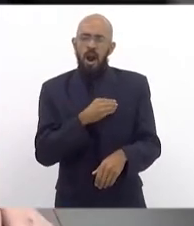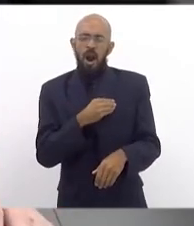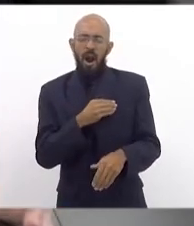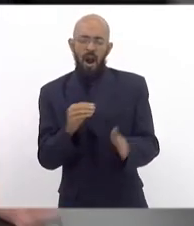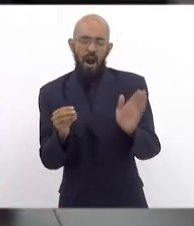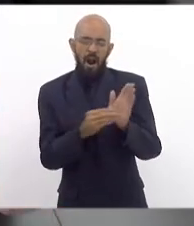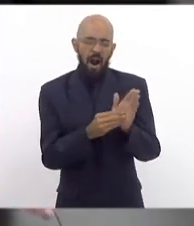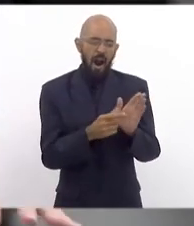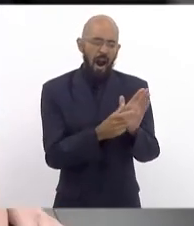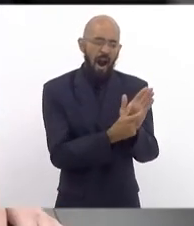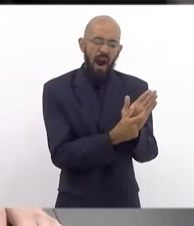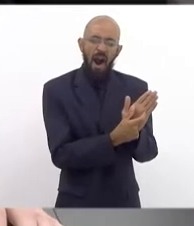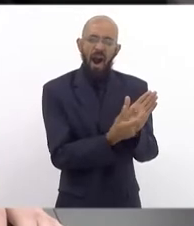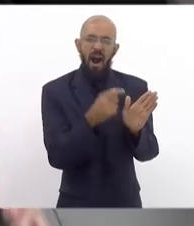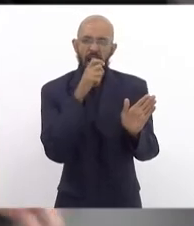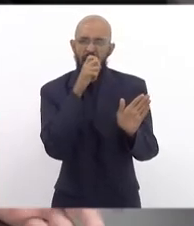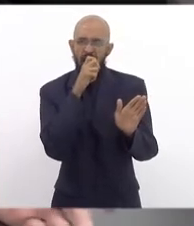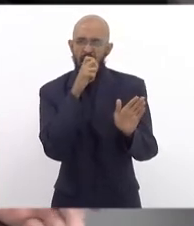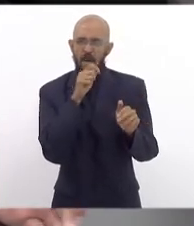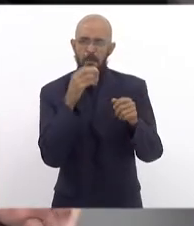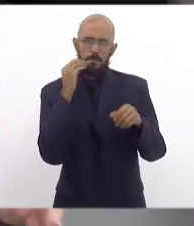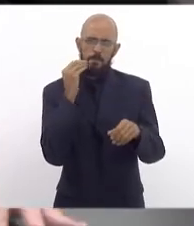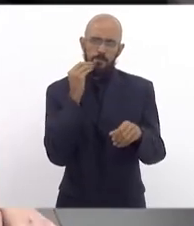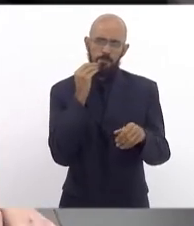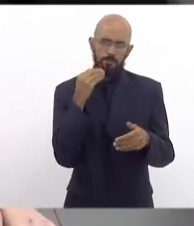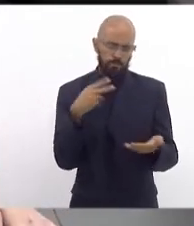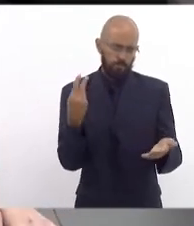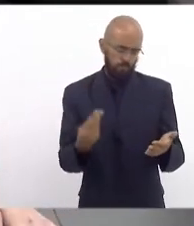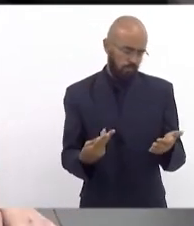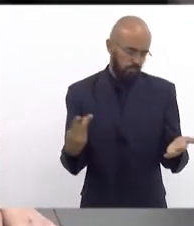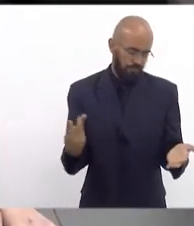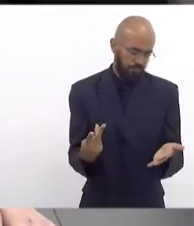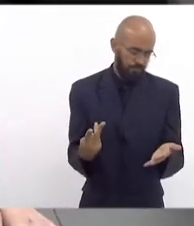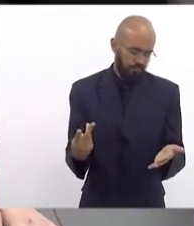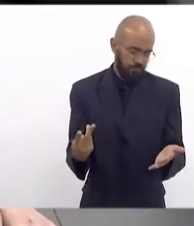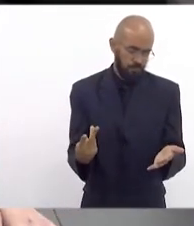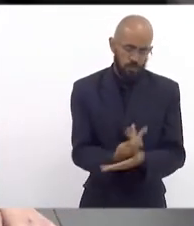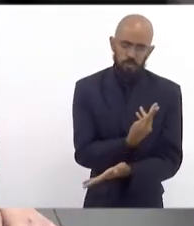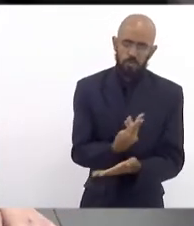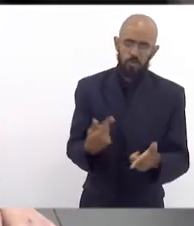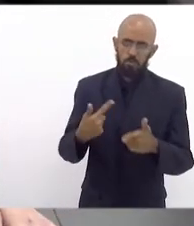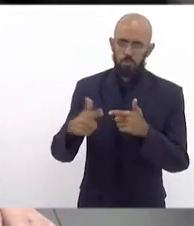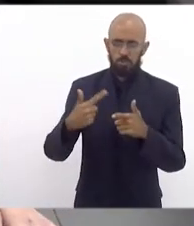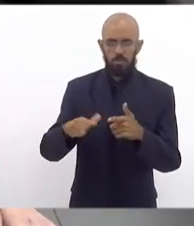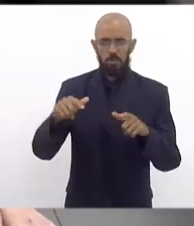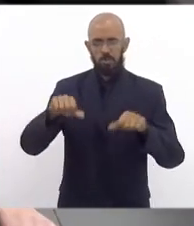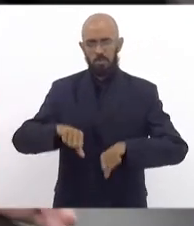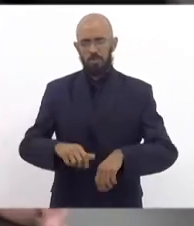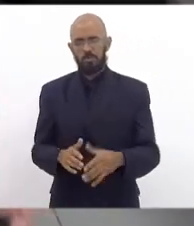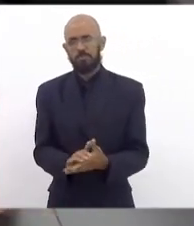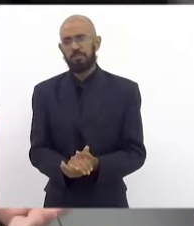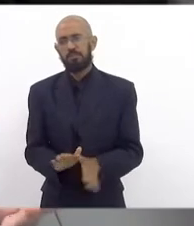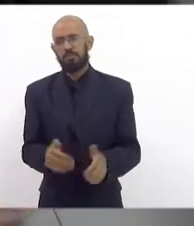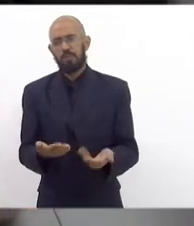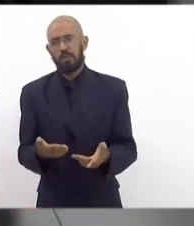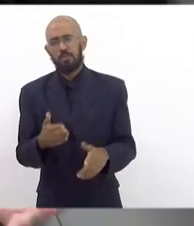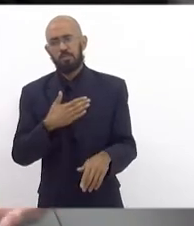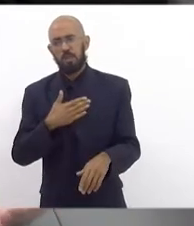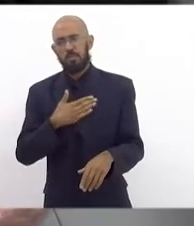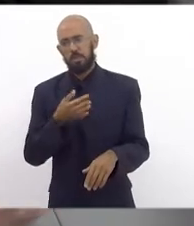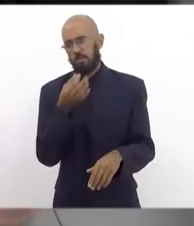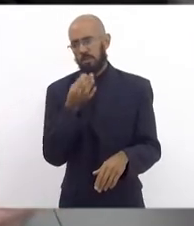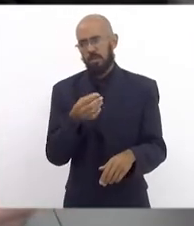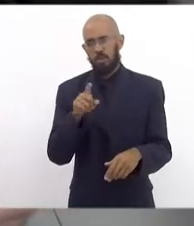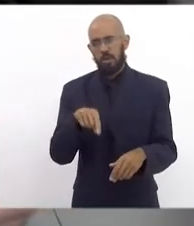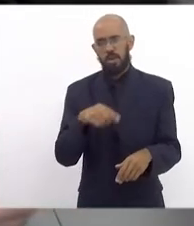Poderia gerar o entendimento de que até então estava Então acho que de repente uma uma questão de meio termo